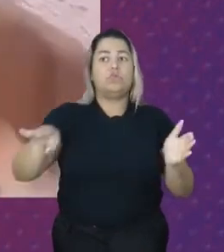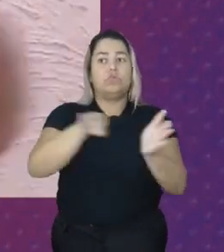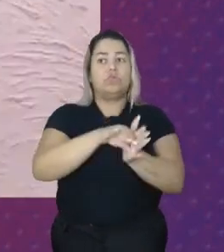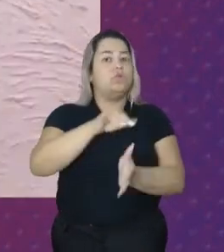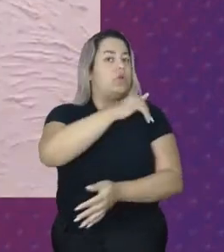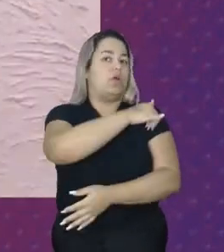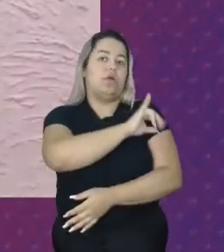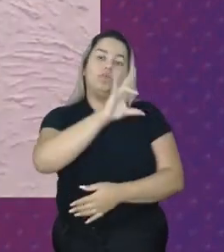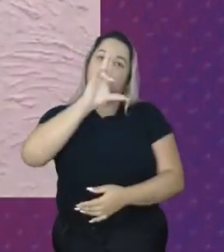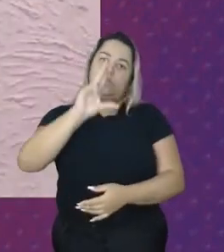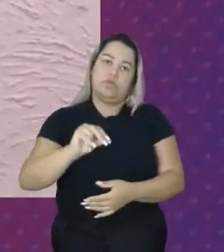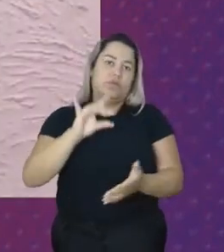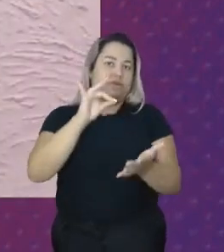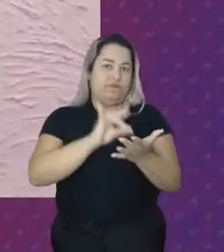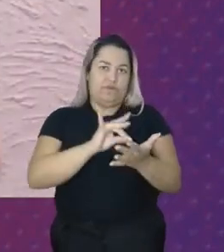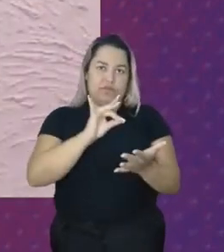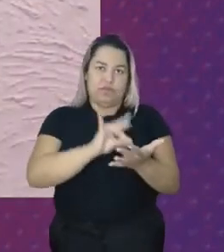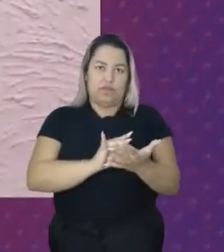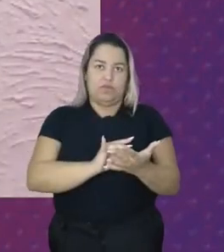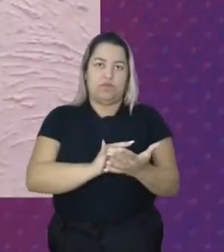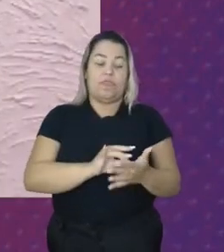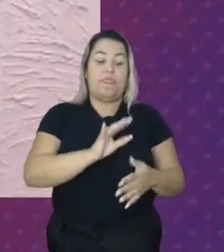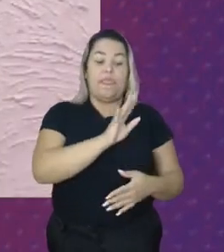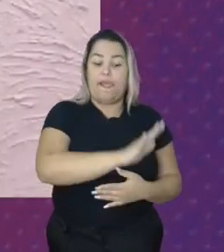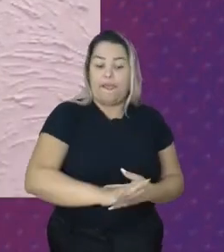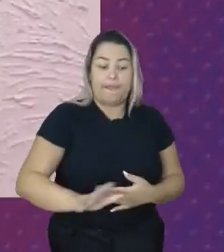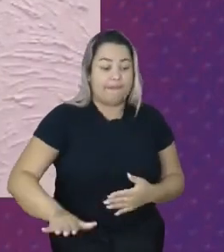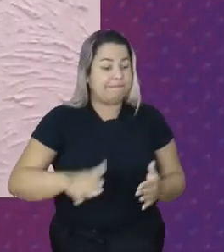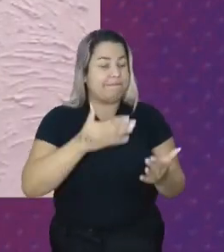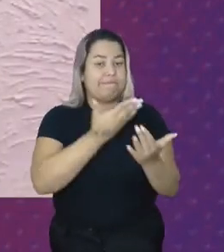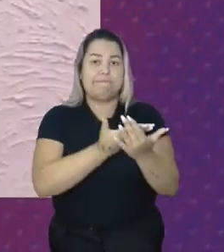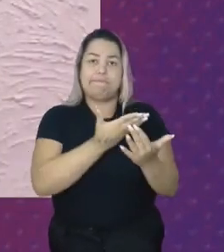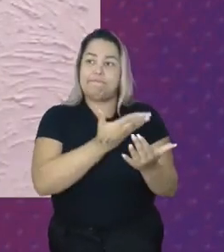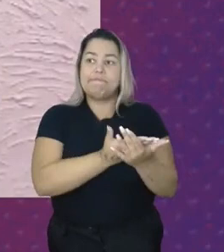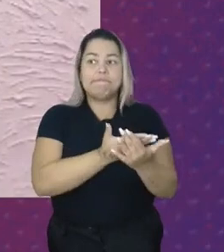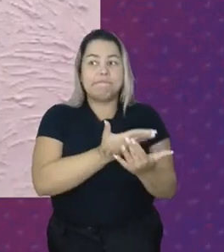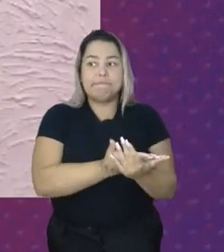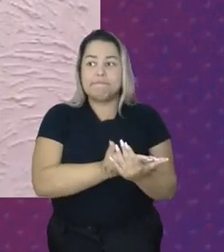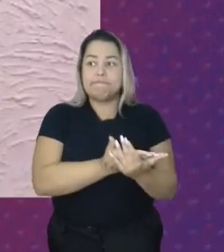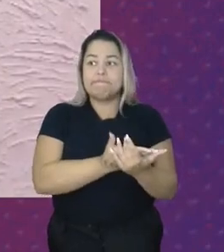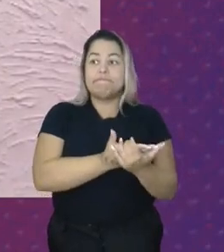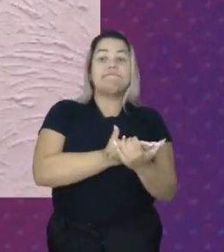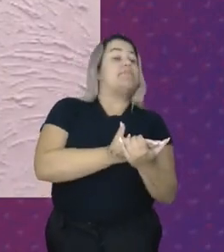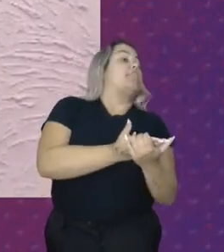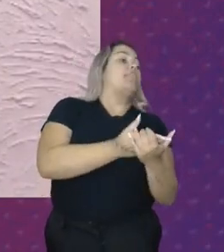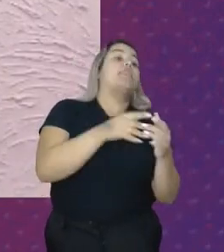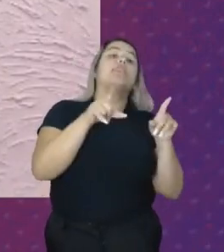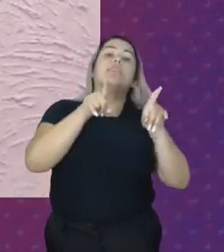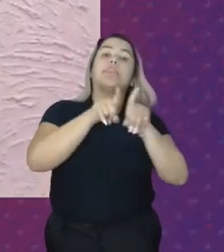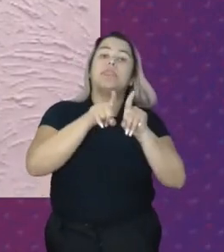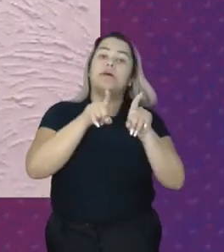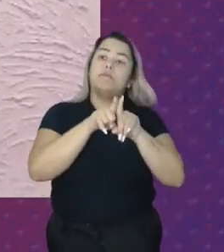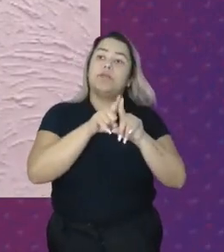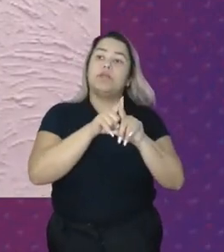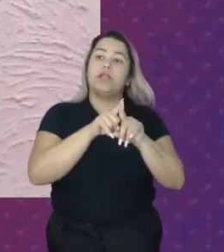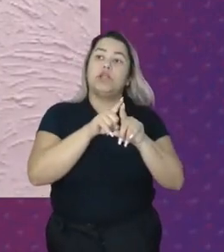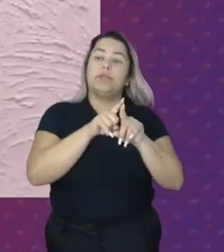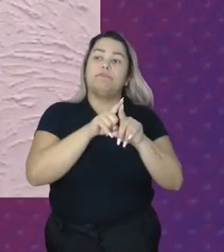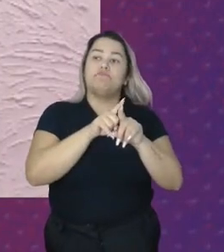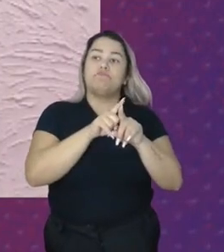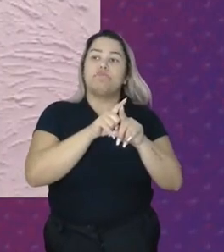não é essa a realidade. A criança não estuda e a criança, quando não vira